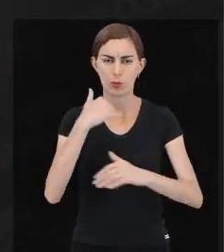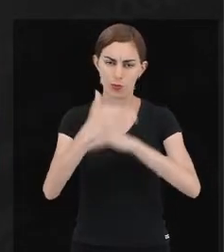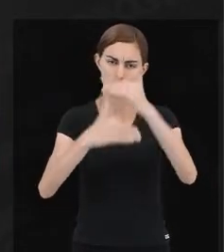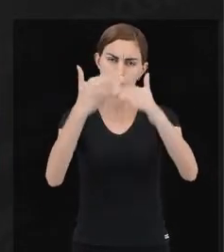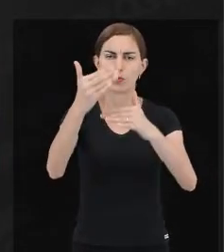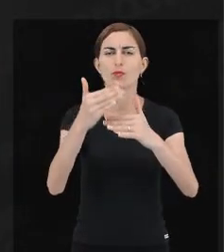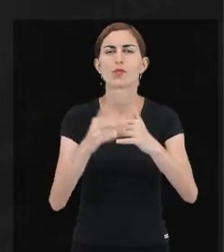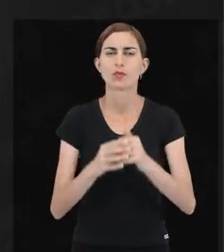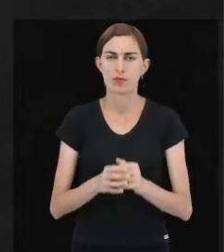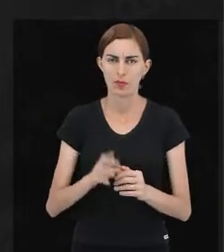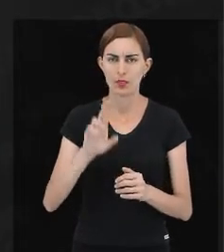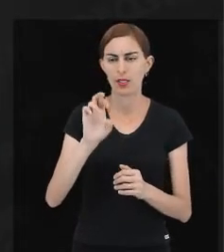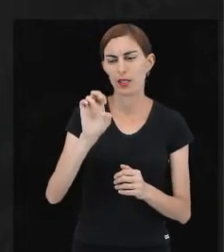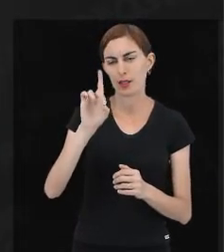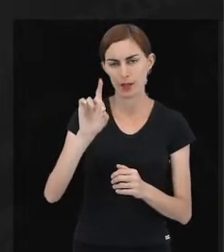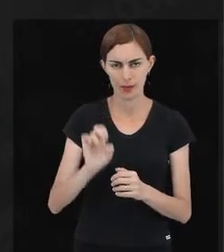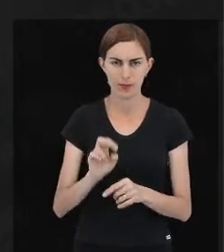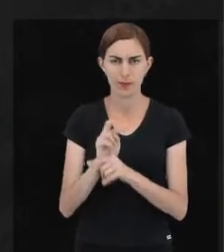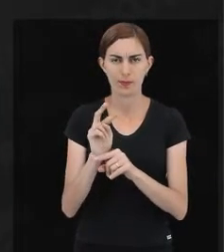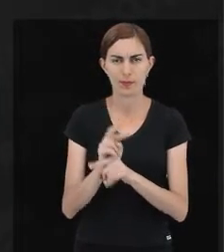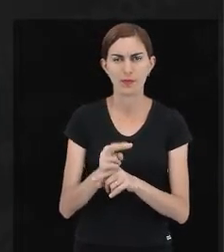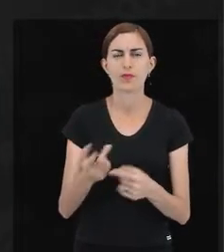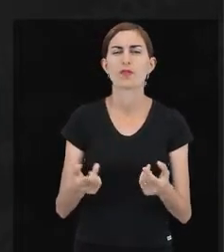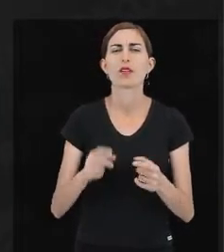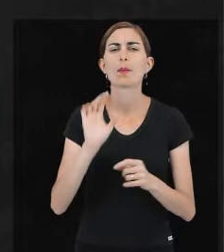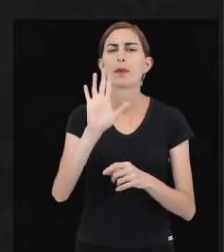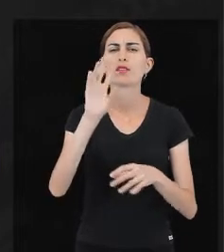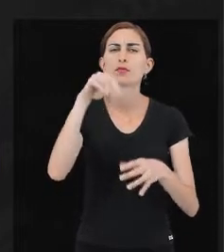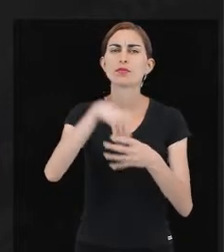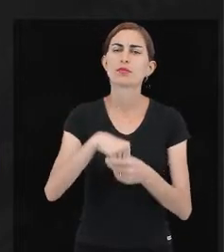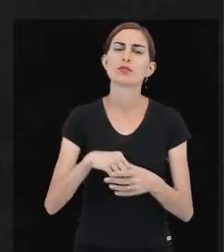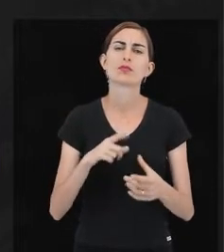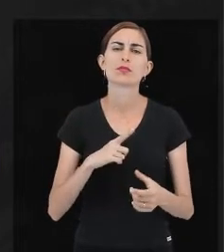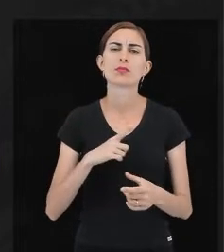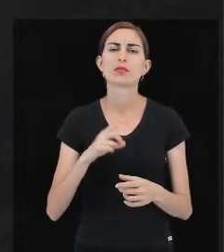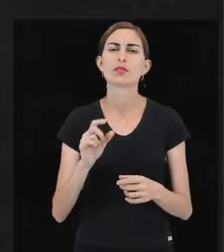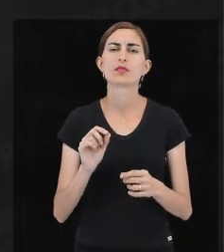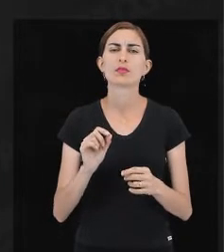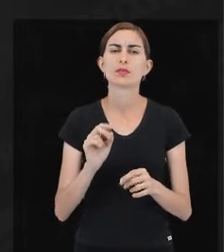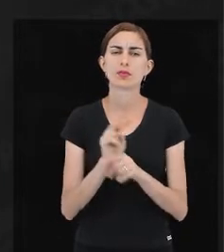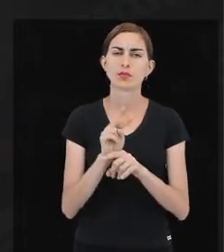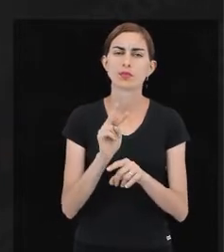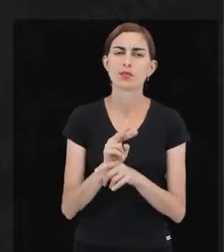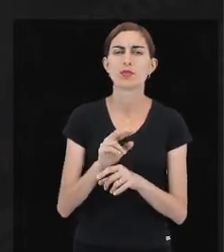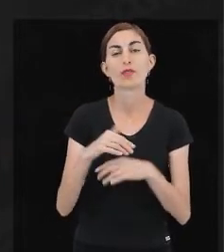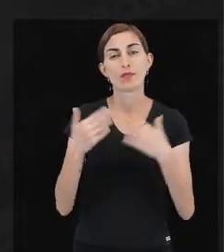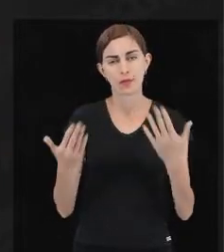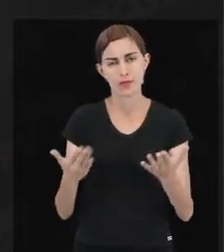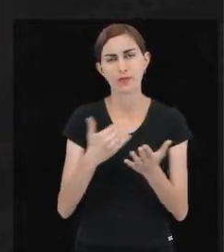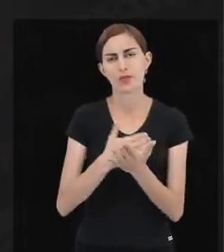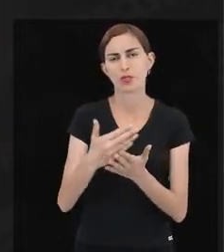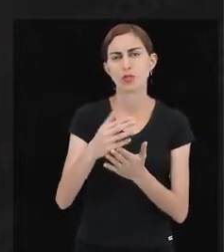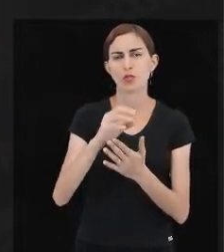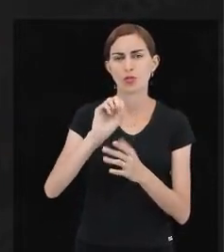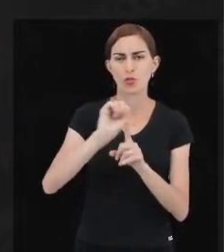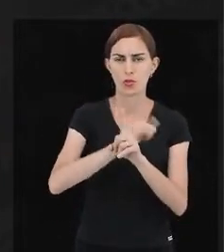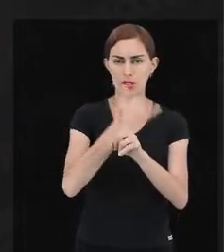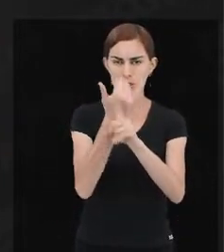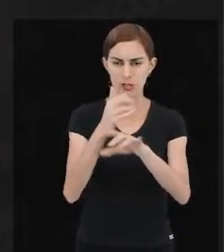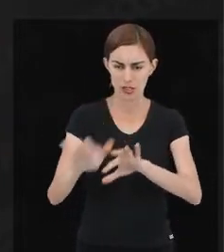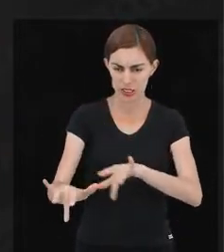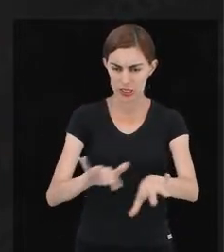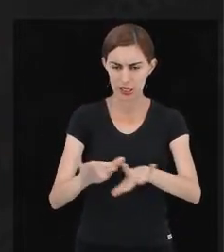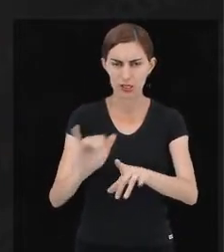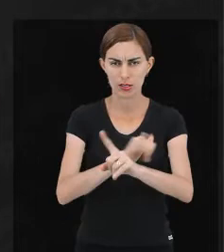para a construção e acionamento da rede. Mas como e em que situações acionar esta rede de proteção? Vamos usar o cyberbullying